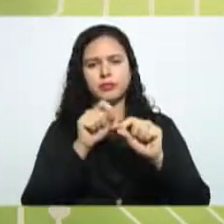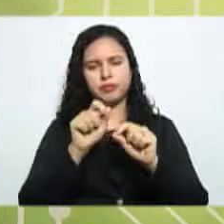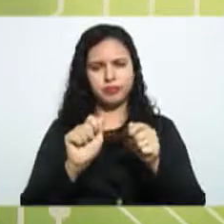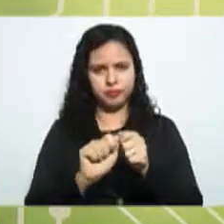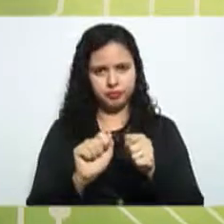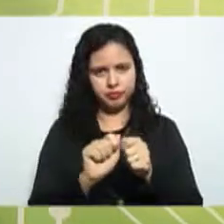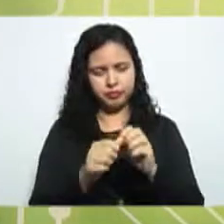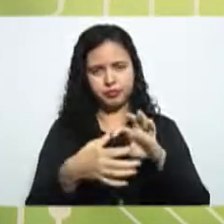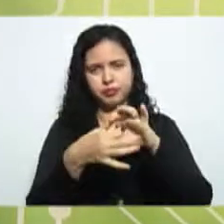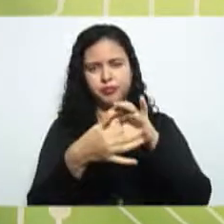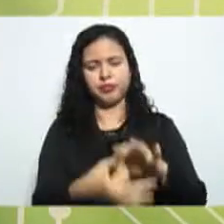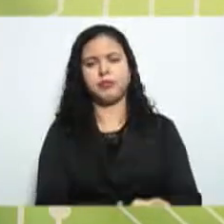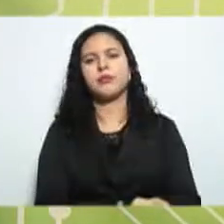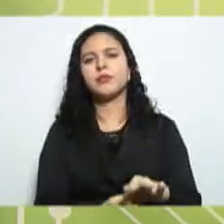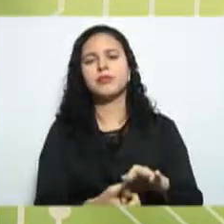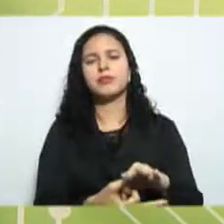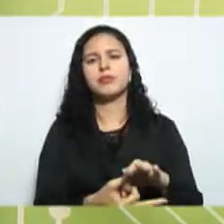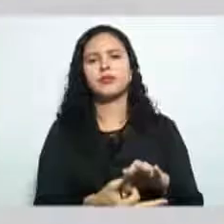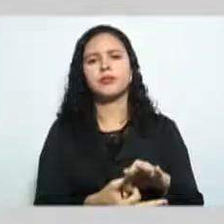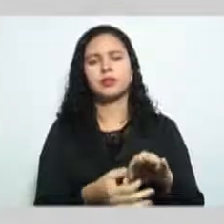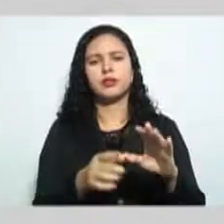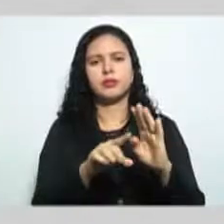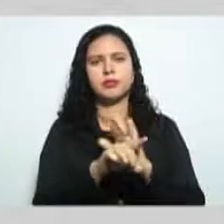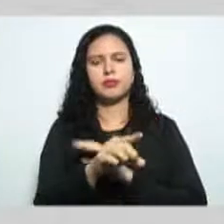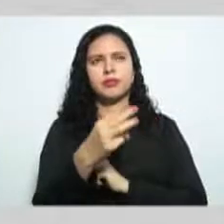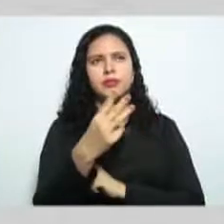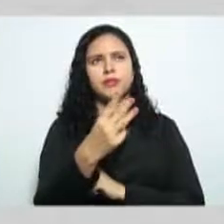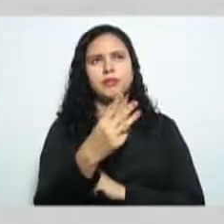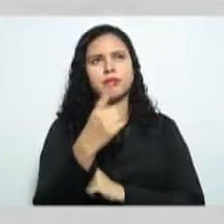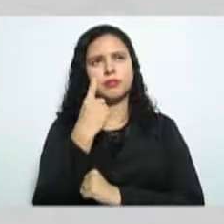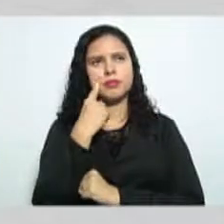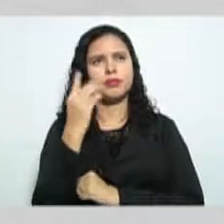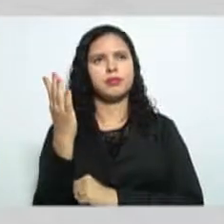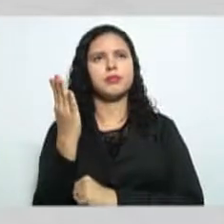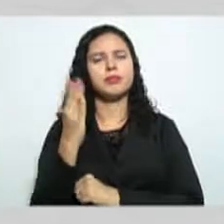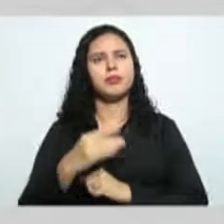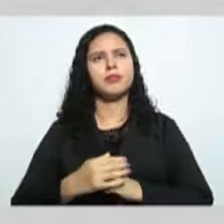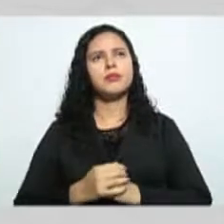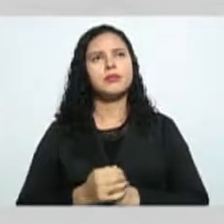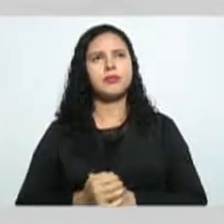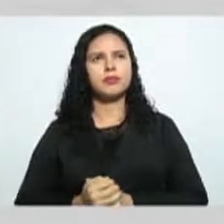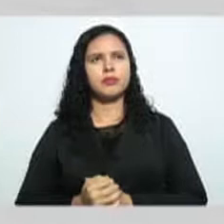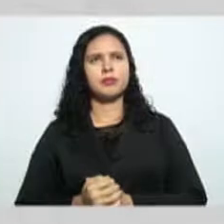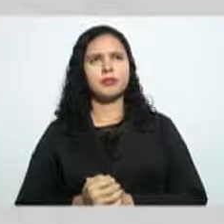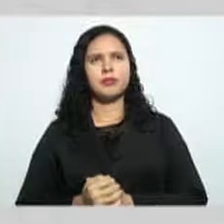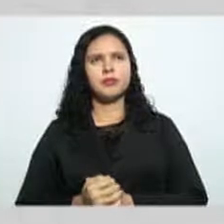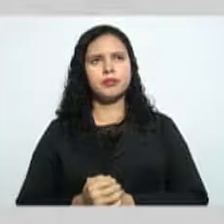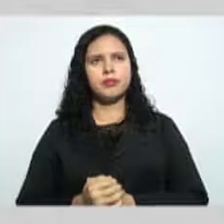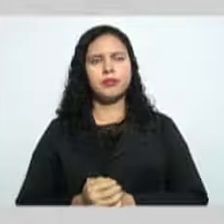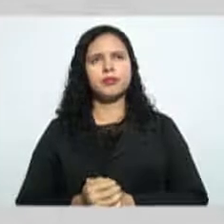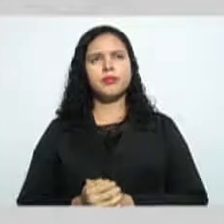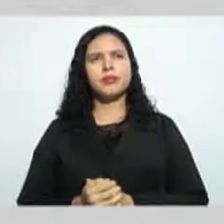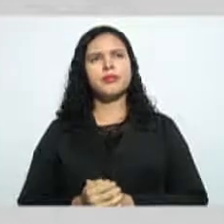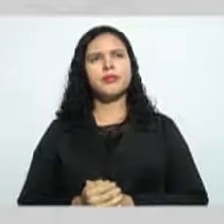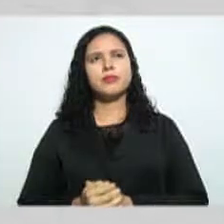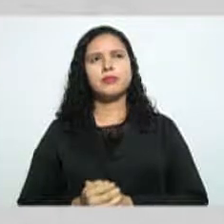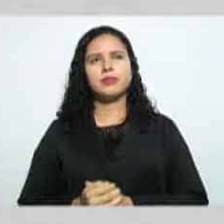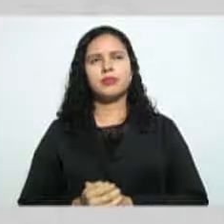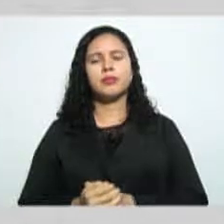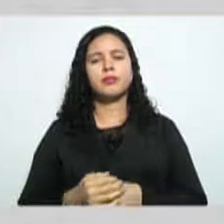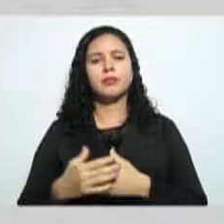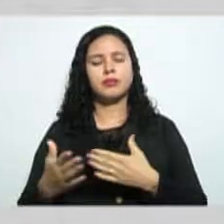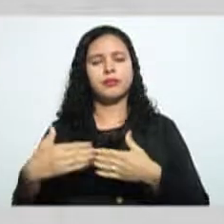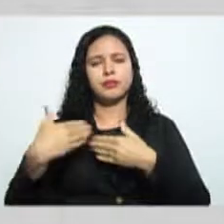está muito ligado a essa questão da questão número 3. A questão número 3 fala assim: vimos que a adoção de um